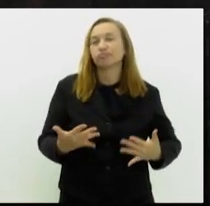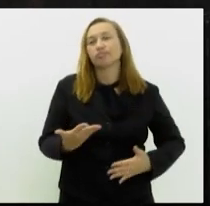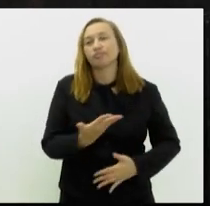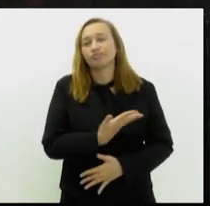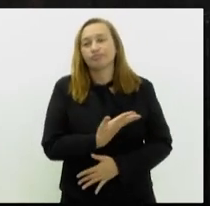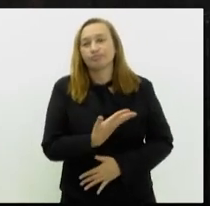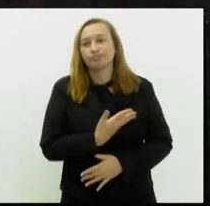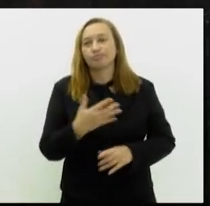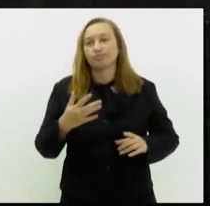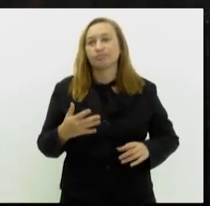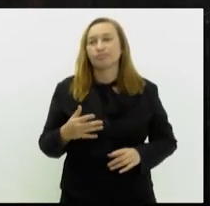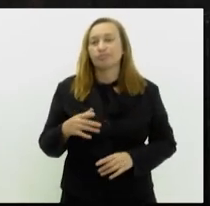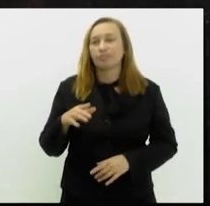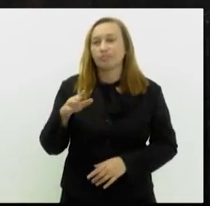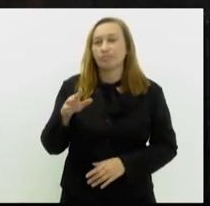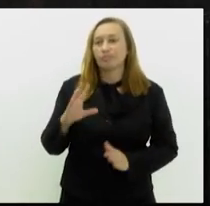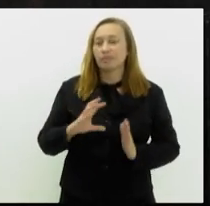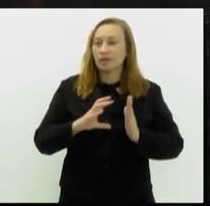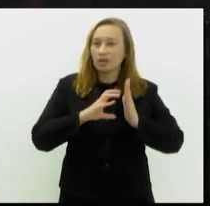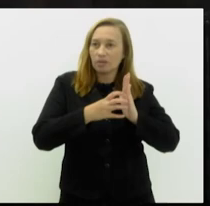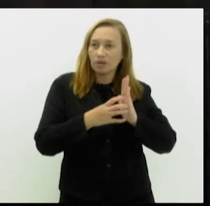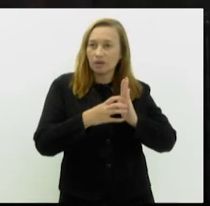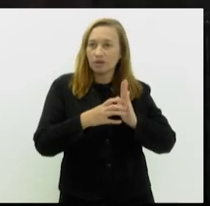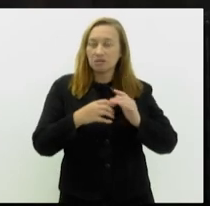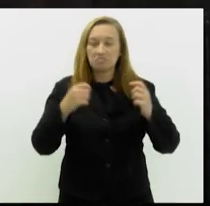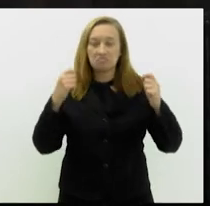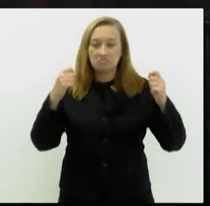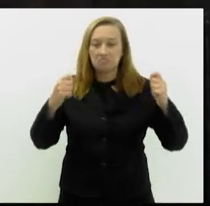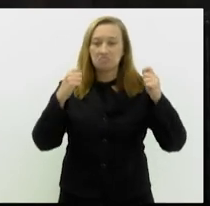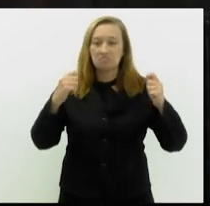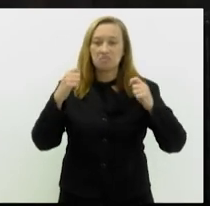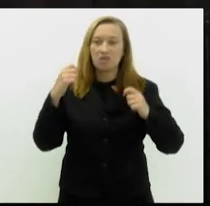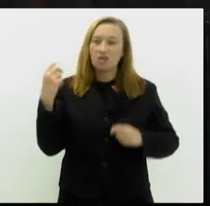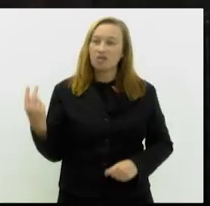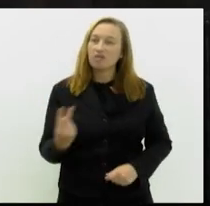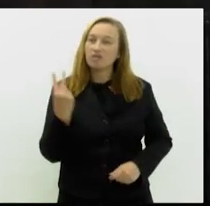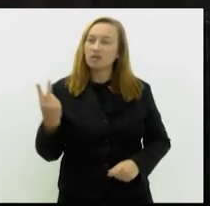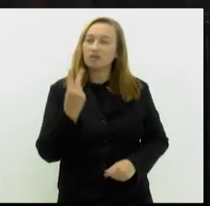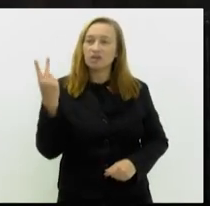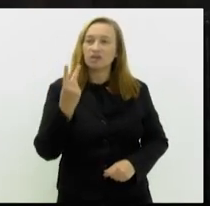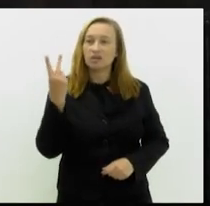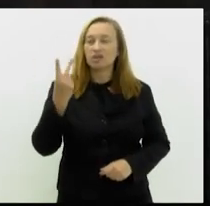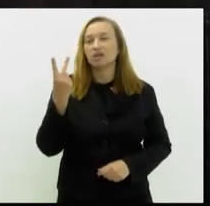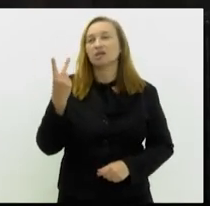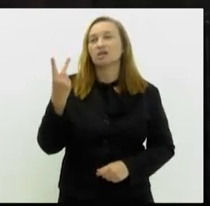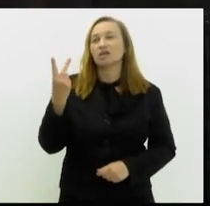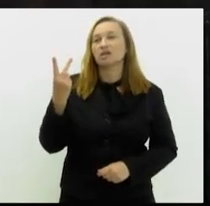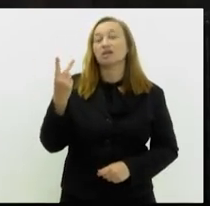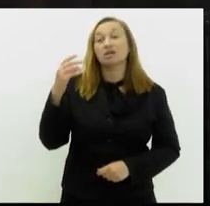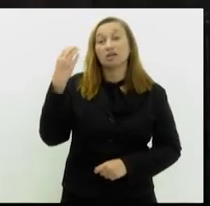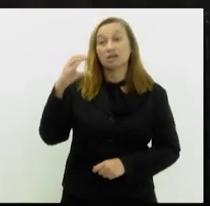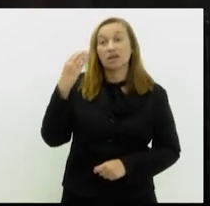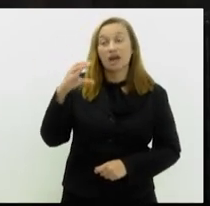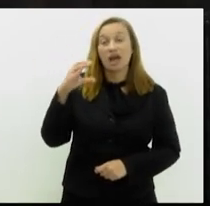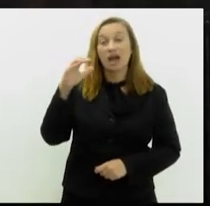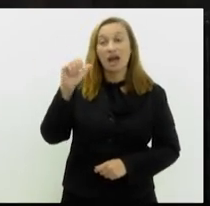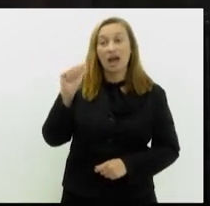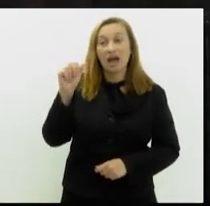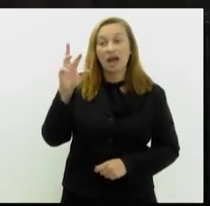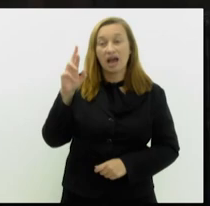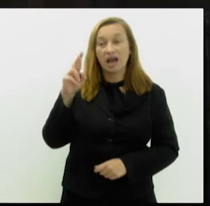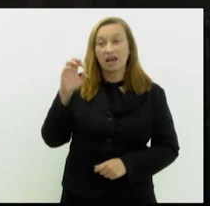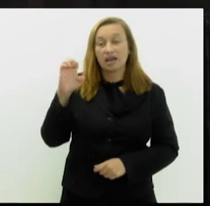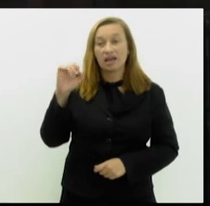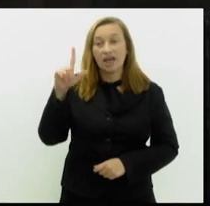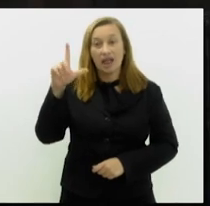de partido, uma militante valorosa das lutas de Niterói, Ariela Nascimento. Aliás, antes de mais nada, eu